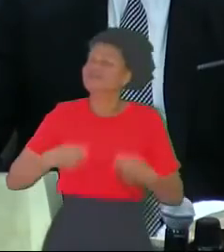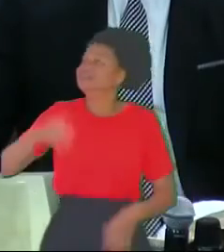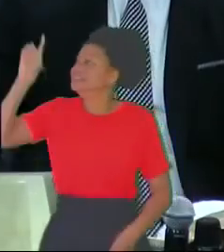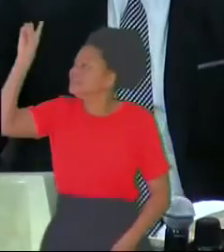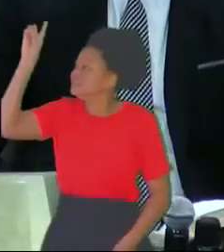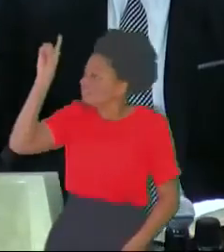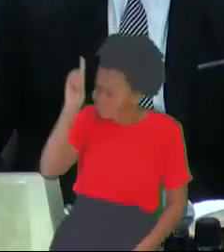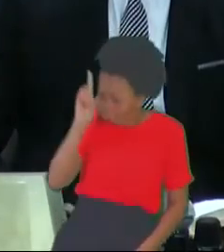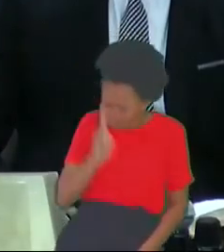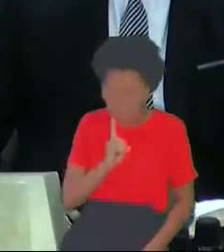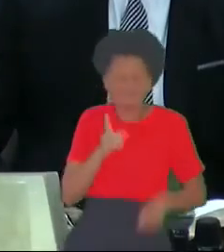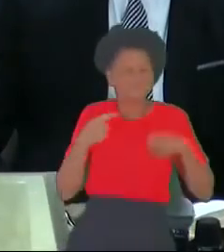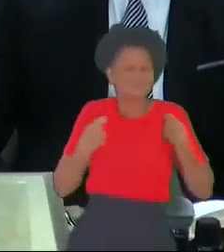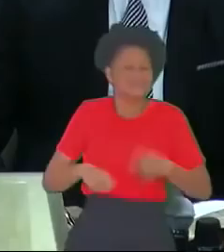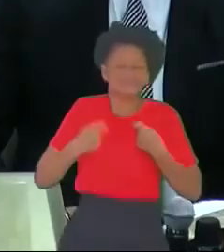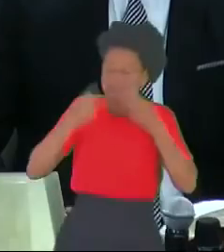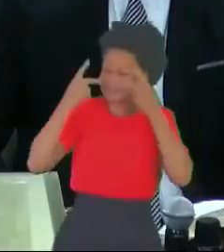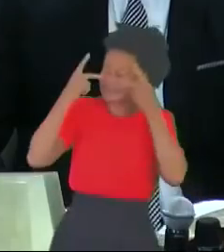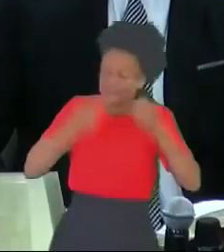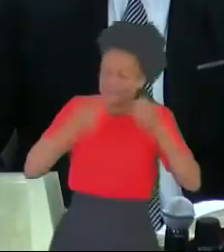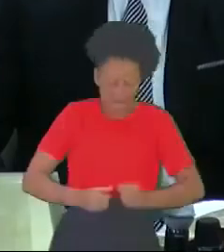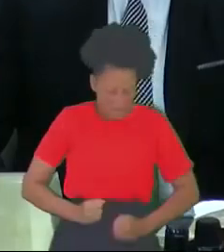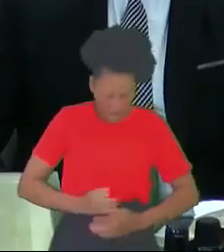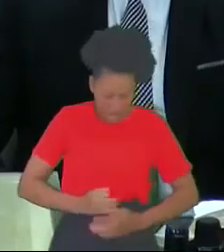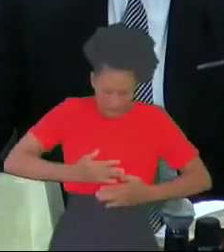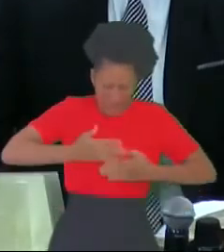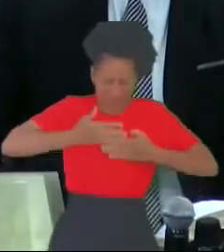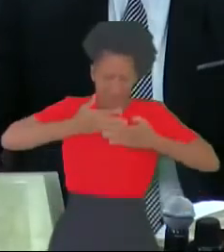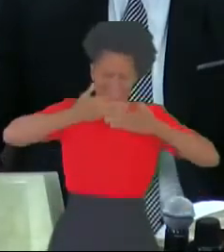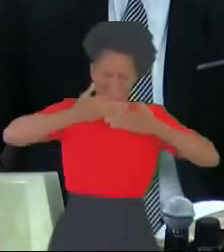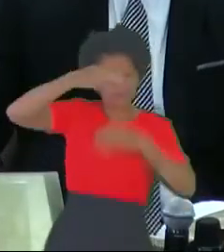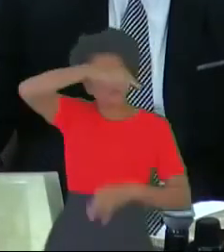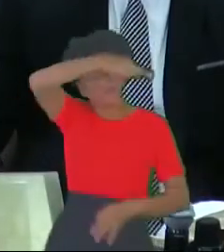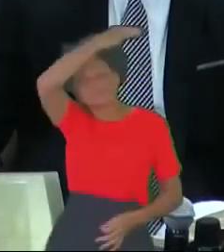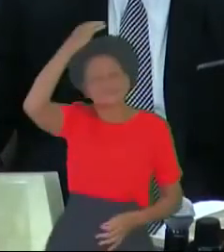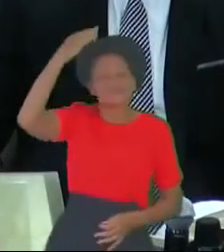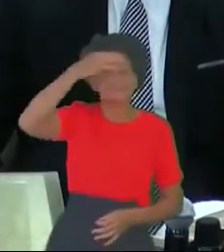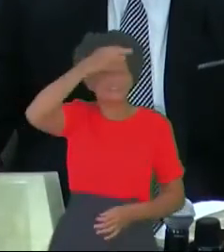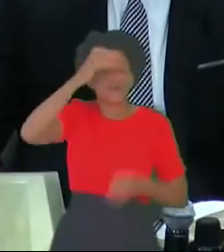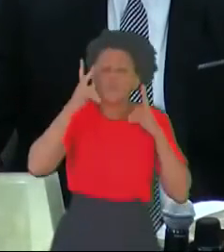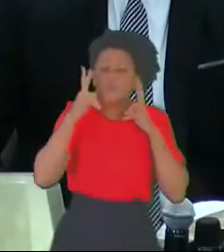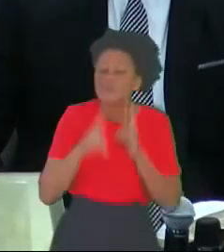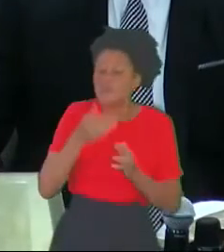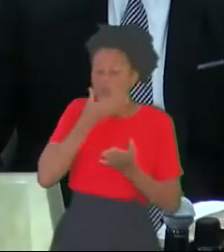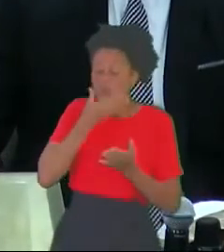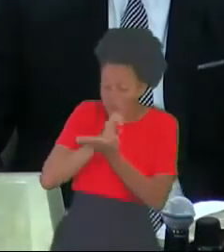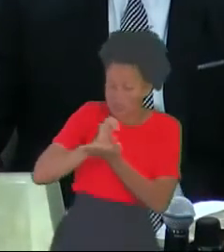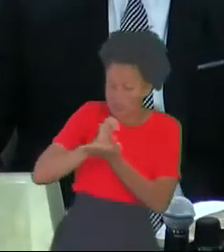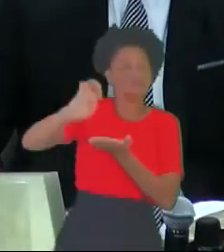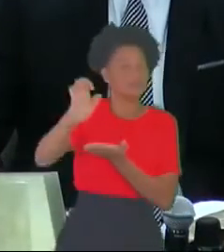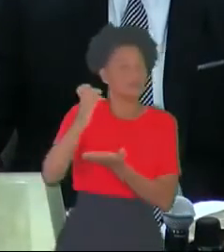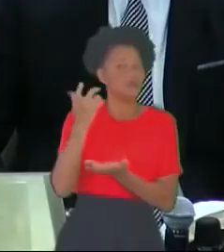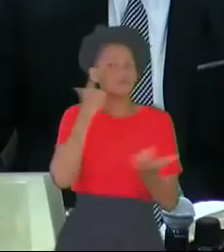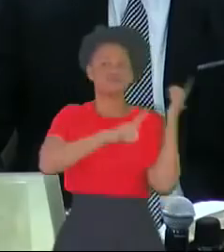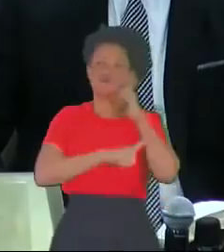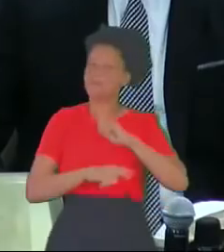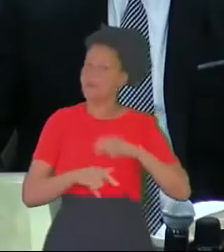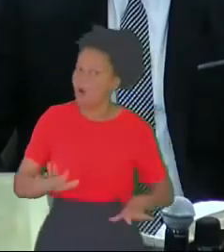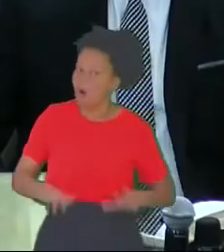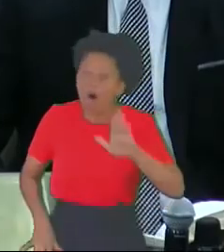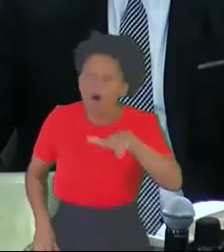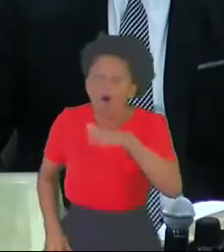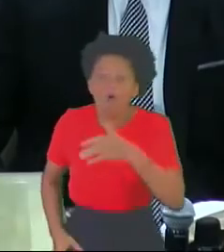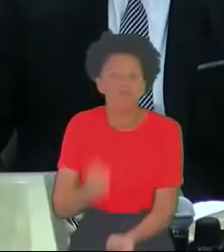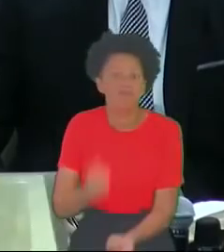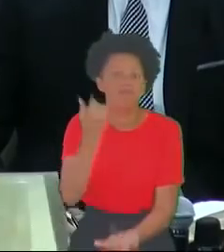Deus. Nós precisamos de um revestimento do Espírito Santo, como Elias recebeu. Irmão, foi um fogo. Depois